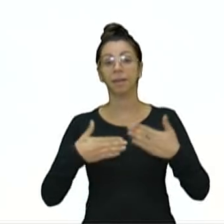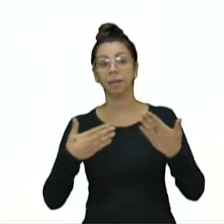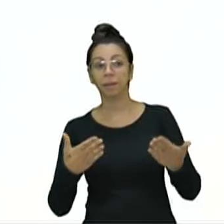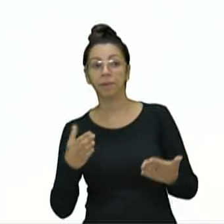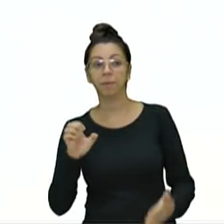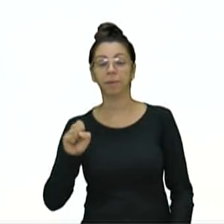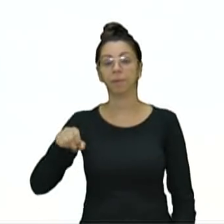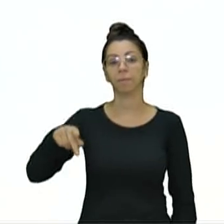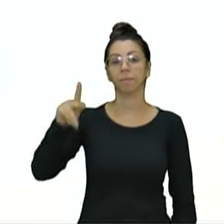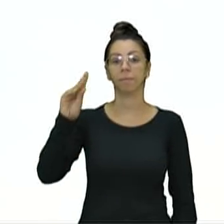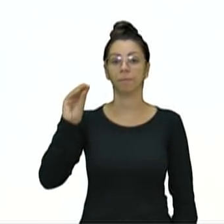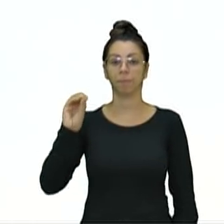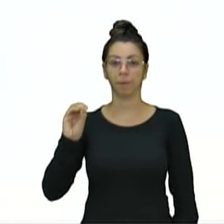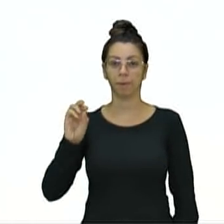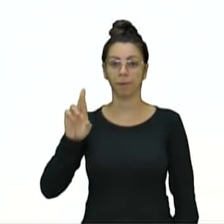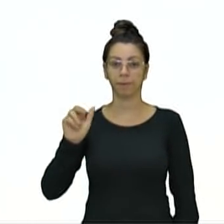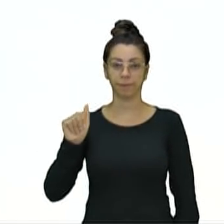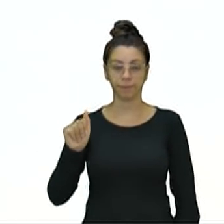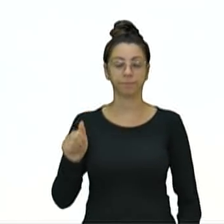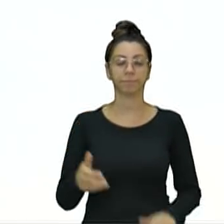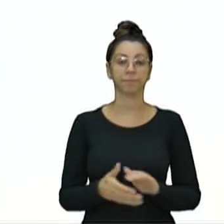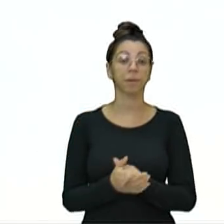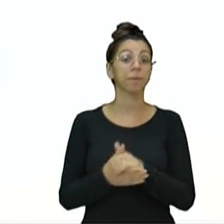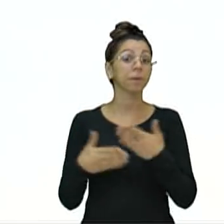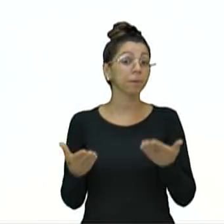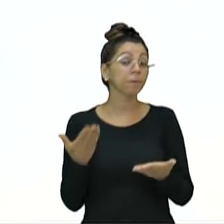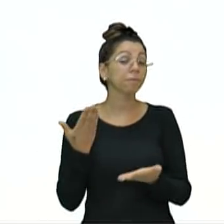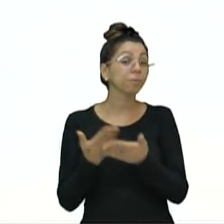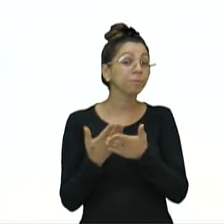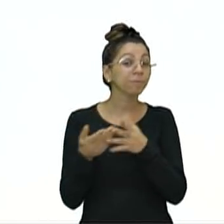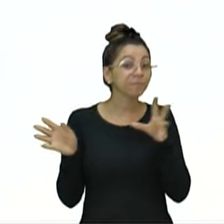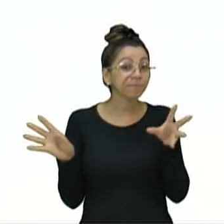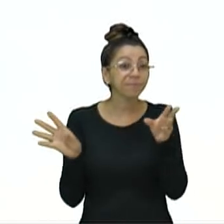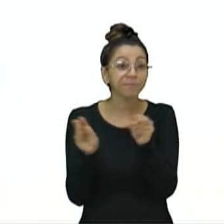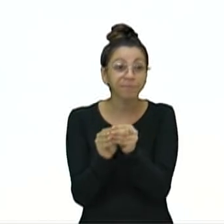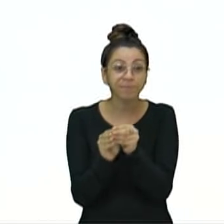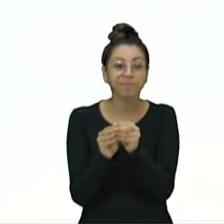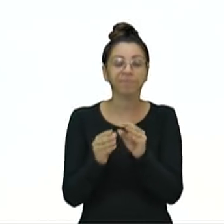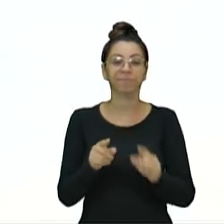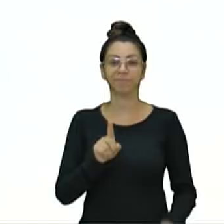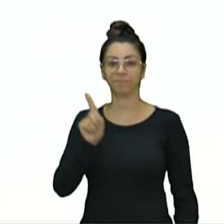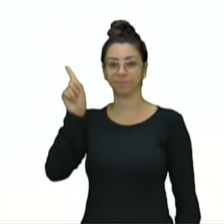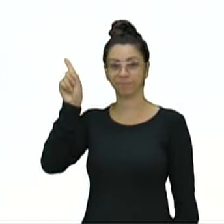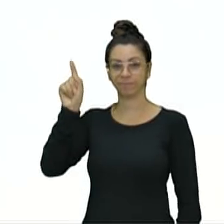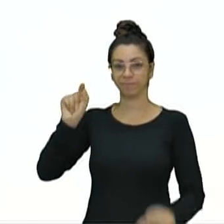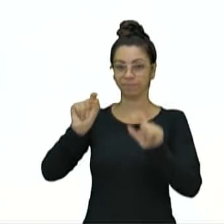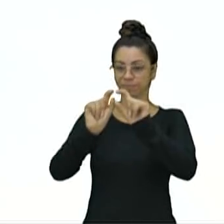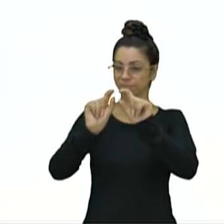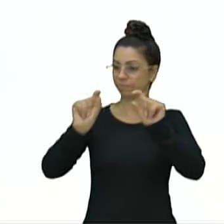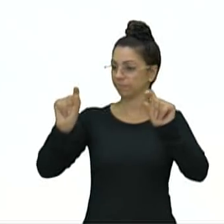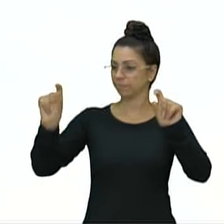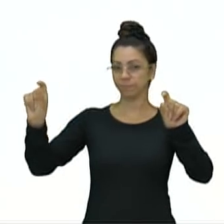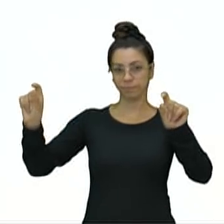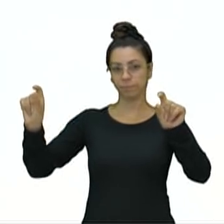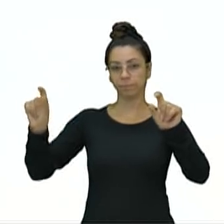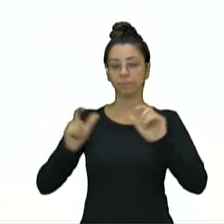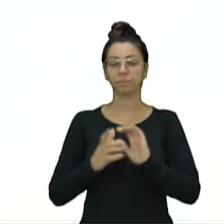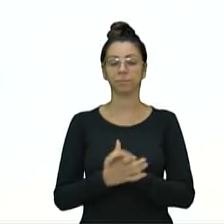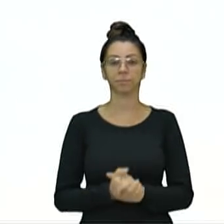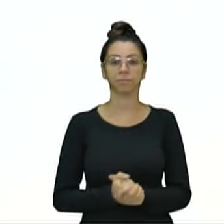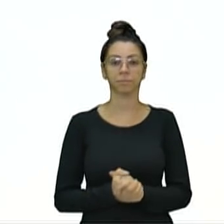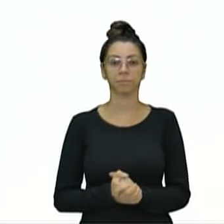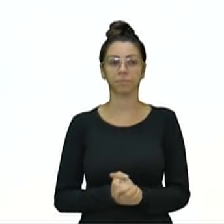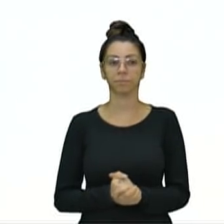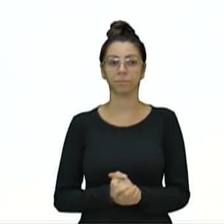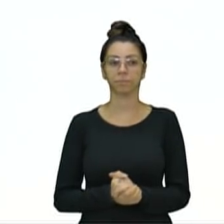embora. E hoje nós vamos estudar então as de resumo, que são in summary, in short e in